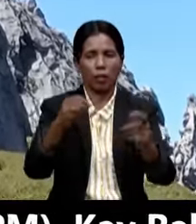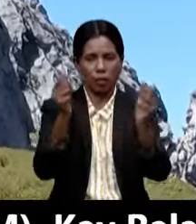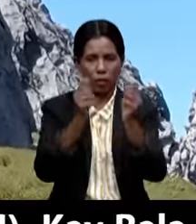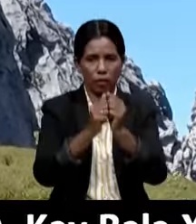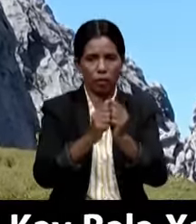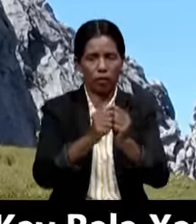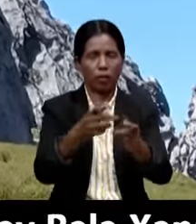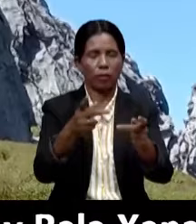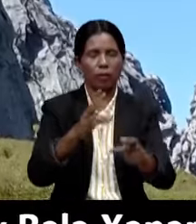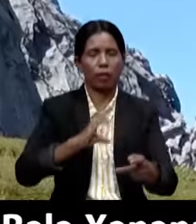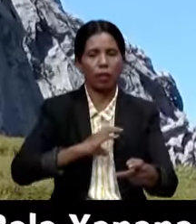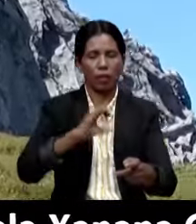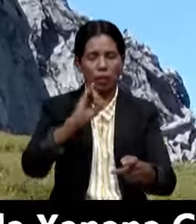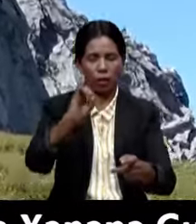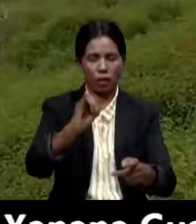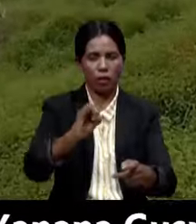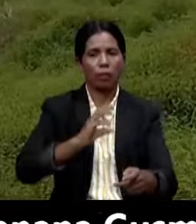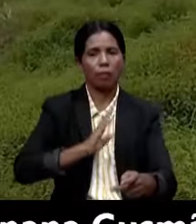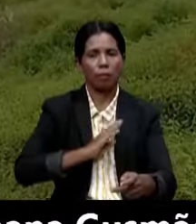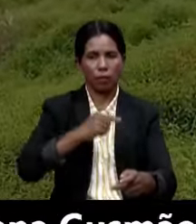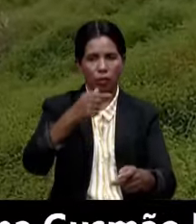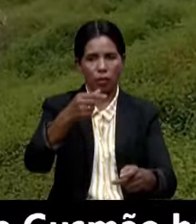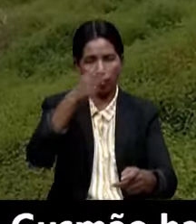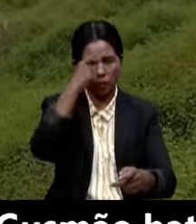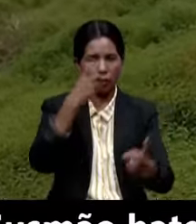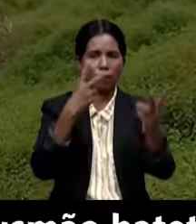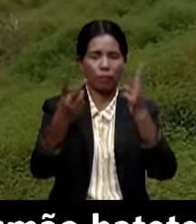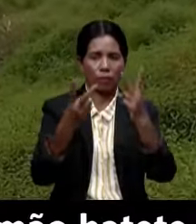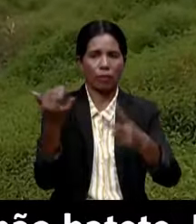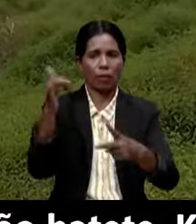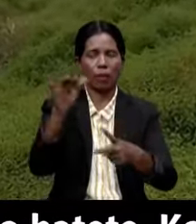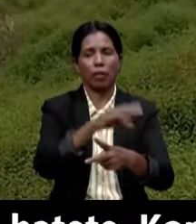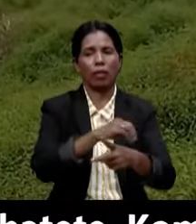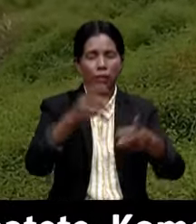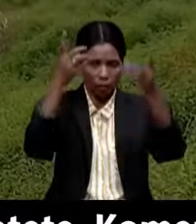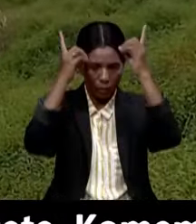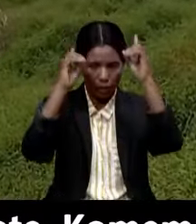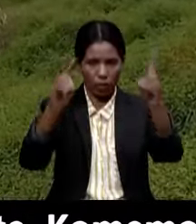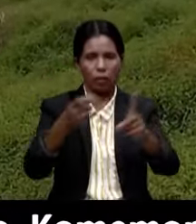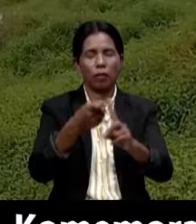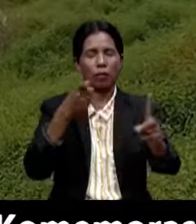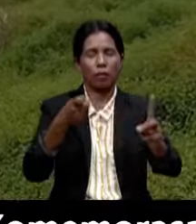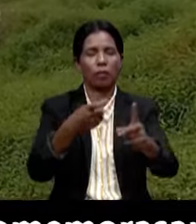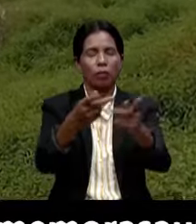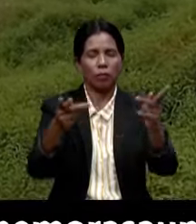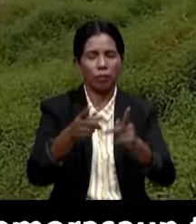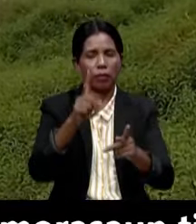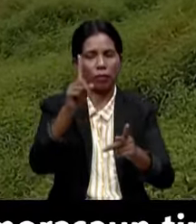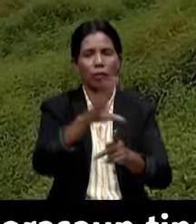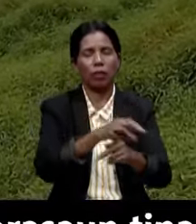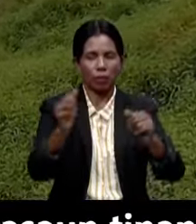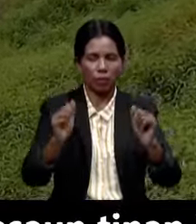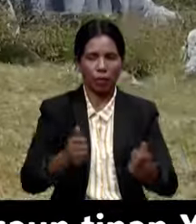ma posto kelekai no posto bagia. Tambane visitante sira se decide atuli husi posto ida nebe